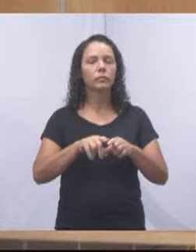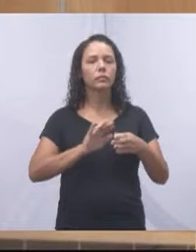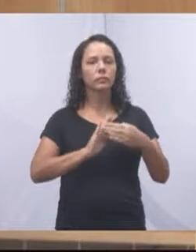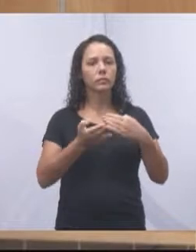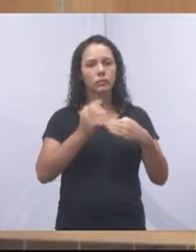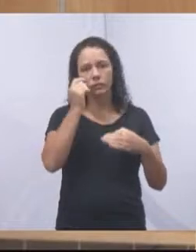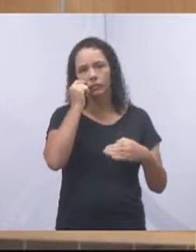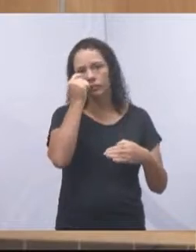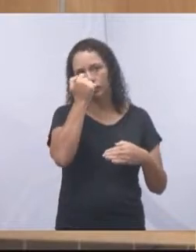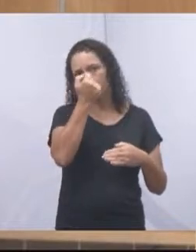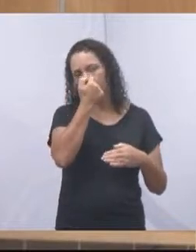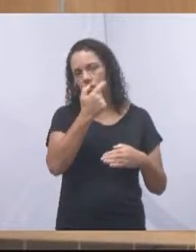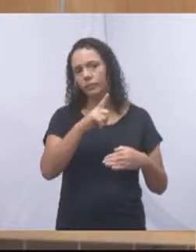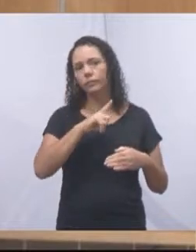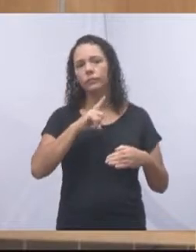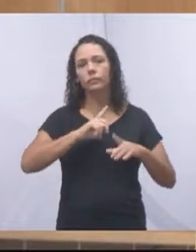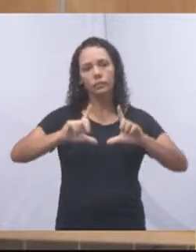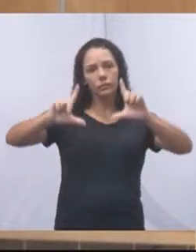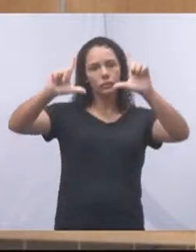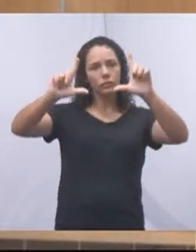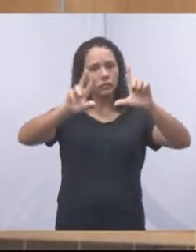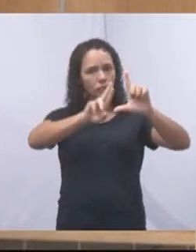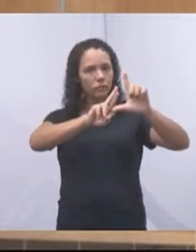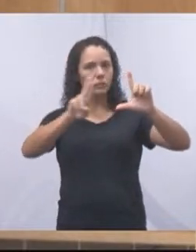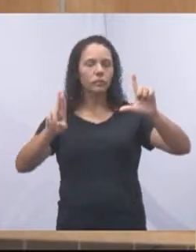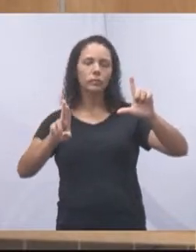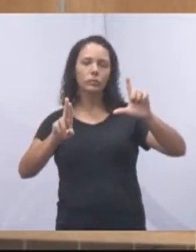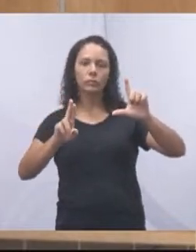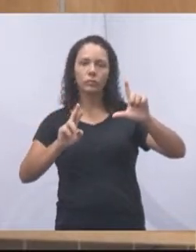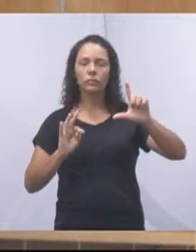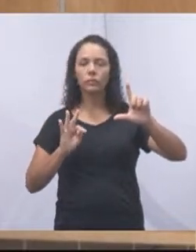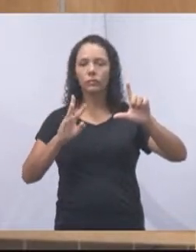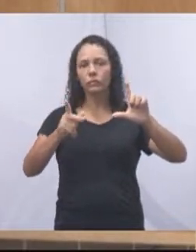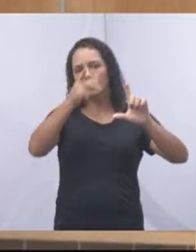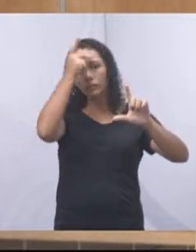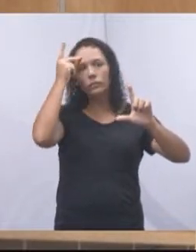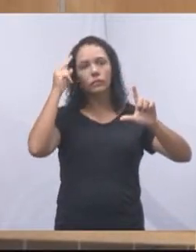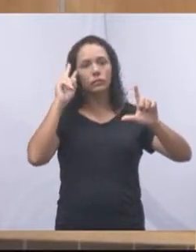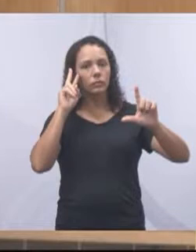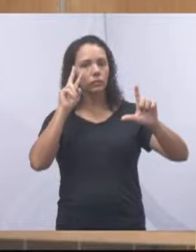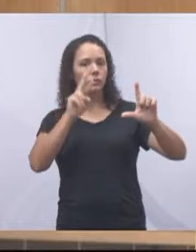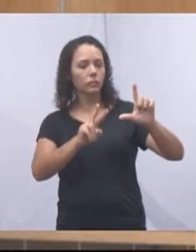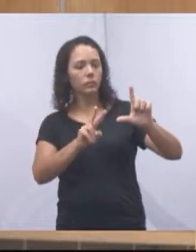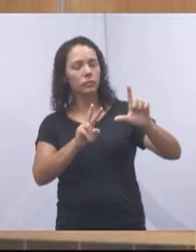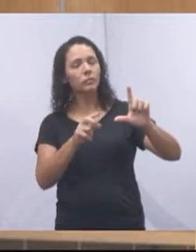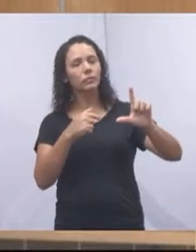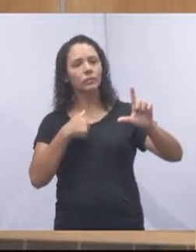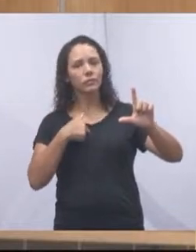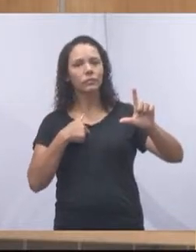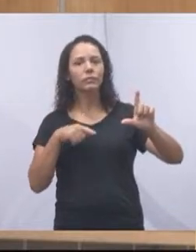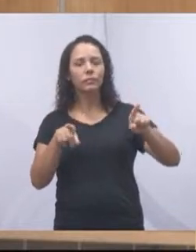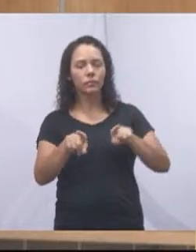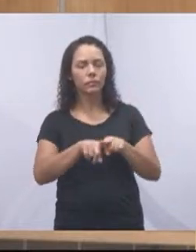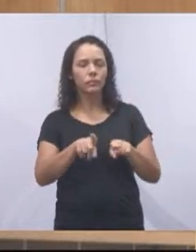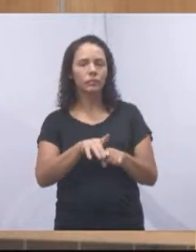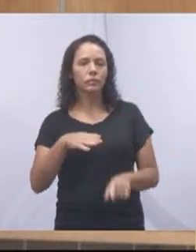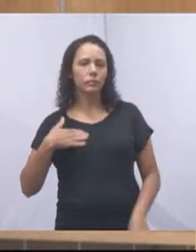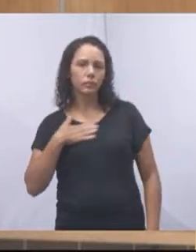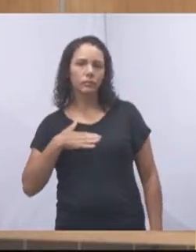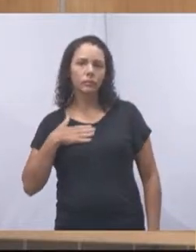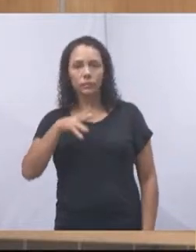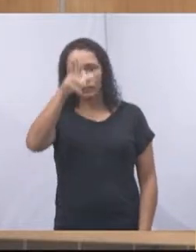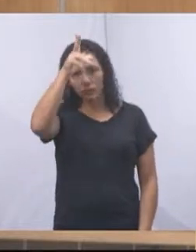mundo passa ali e vê, e ali é a maior satisfação minha ver aquela foto ali que o prefeito fez um decreto para